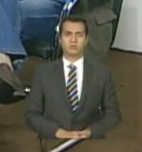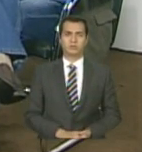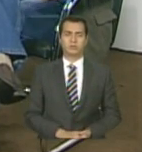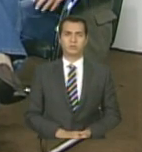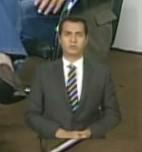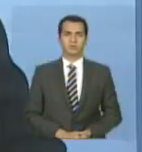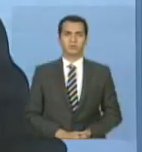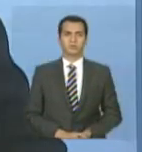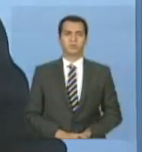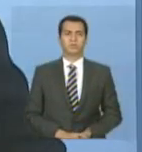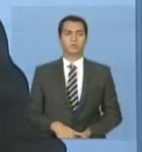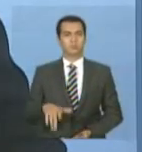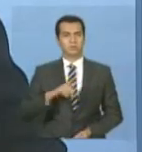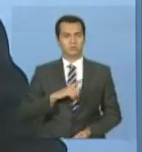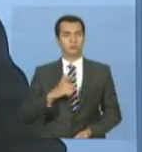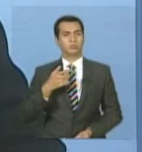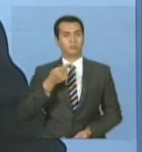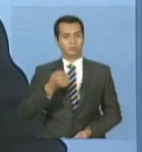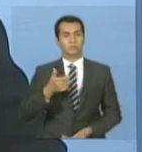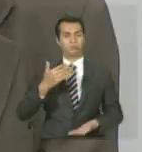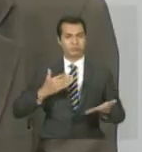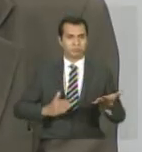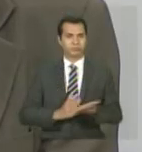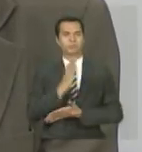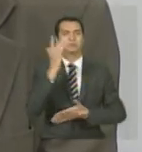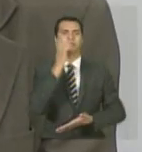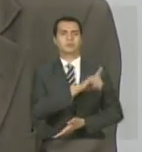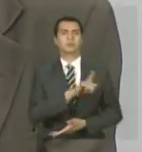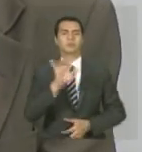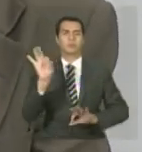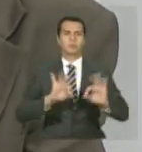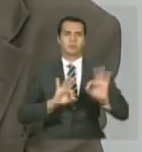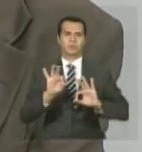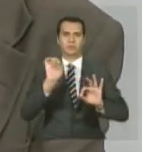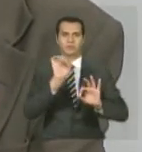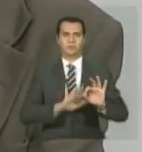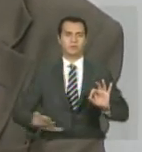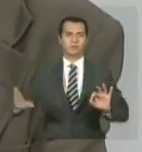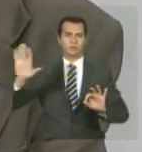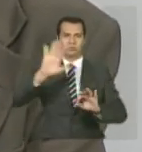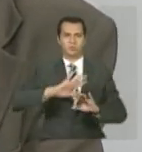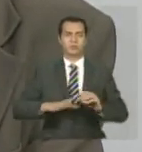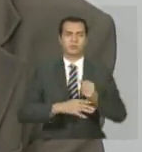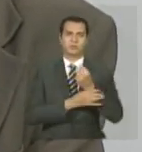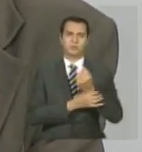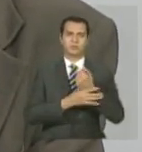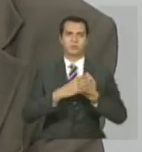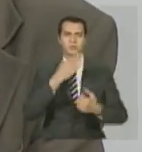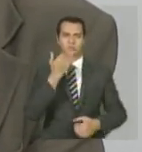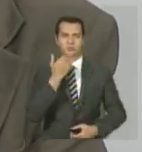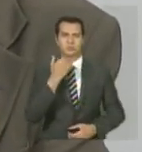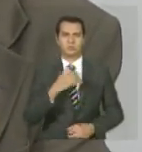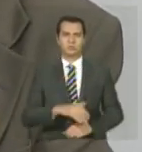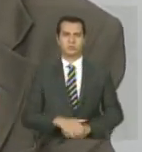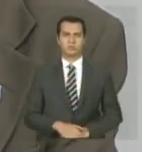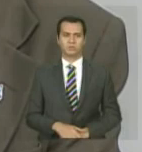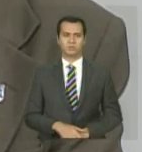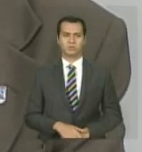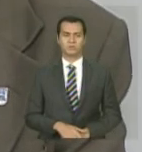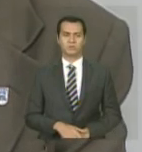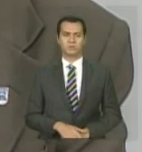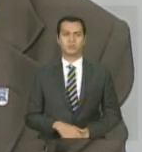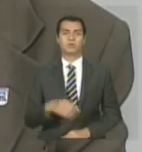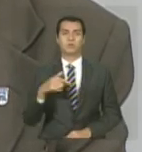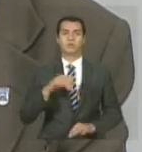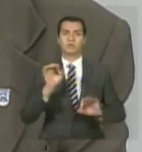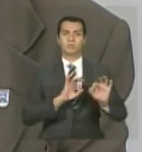aprovando o primeiro Plano Nacional de Segurança Alimentar Nacional, que ainda não foi feito num regime de pactuação